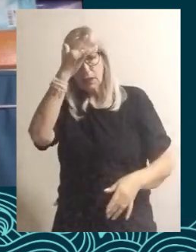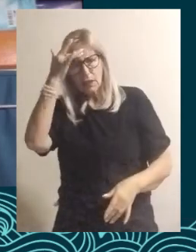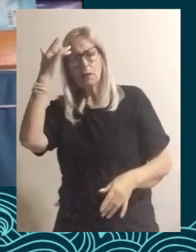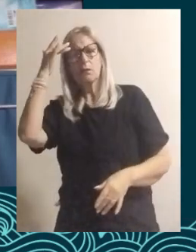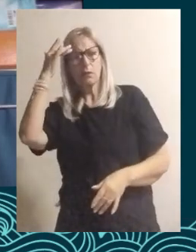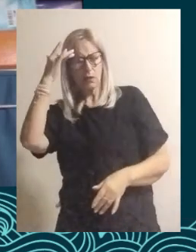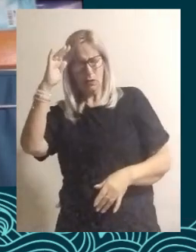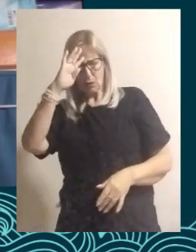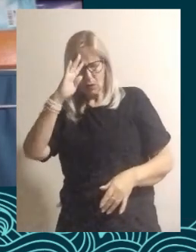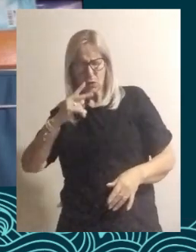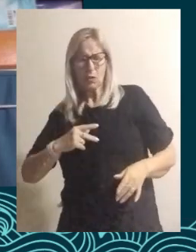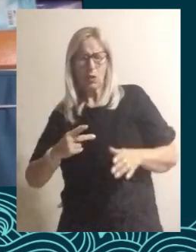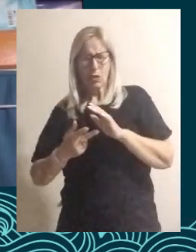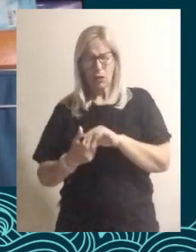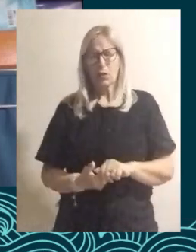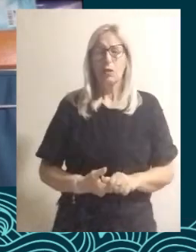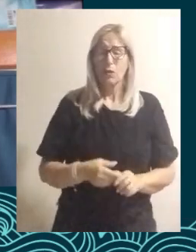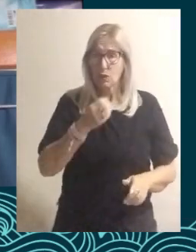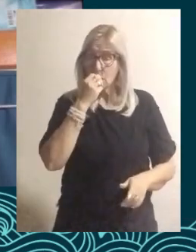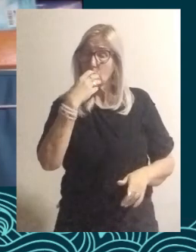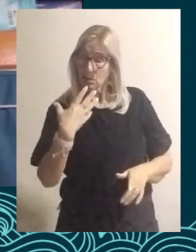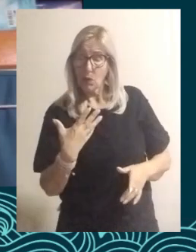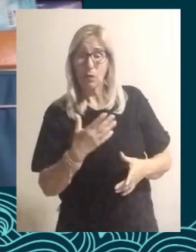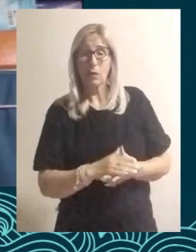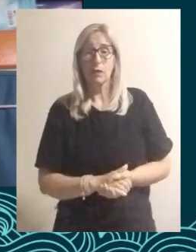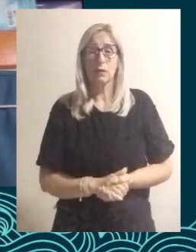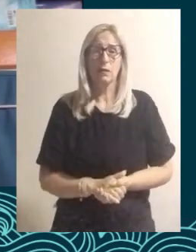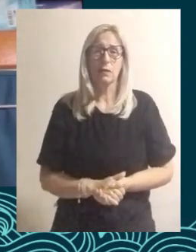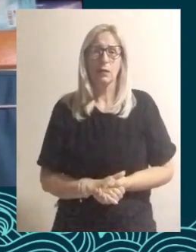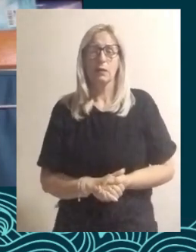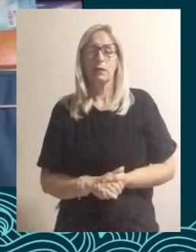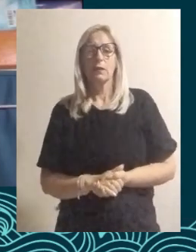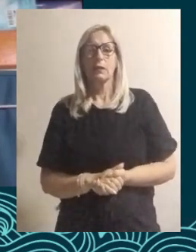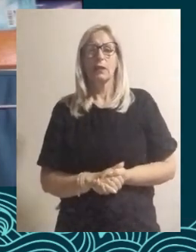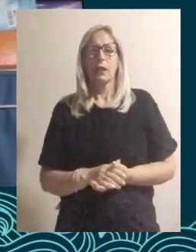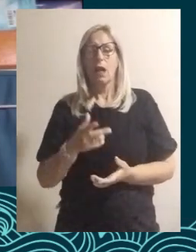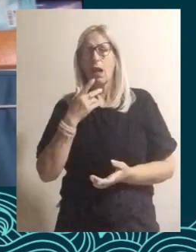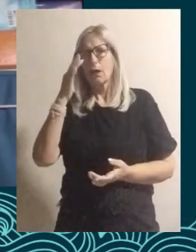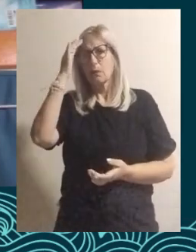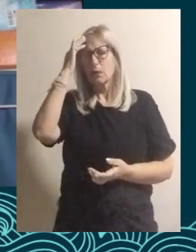essa confiança das pessoas, foi ter tido a generosidade dessas pessoas. Eu